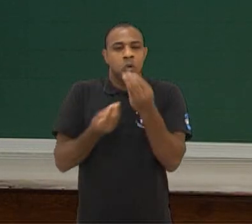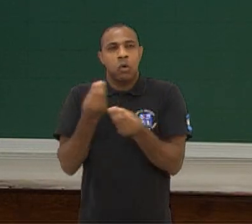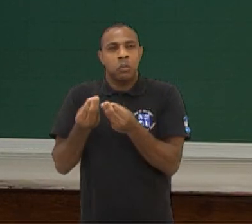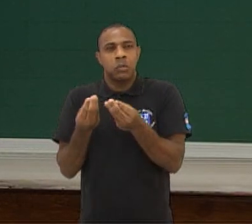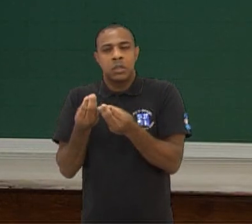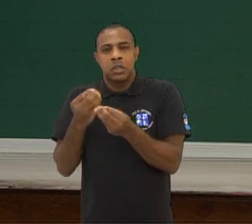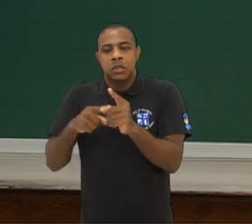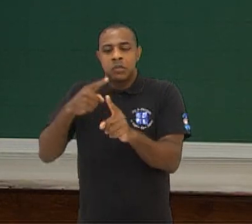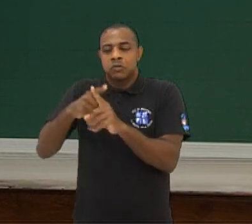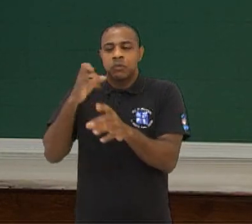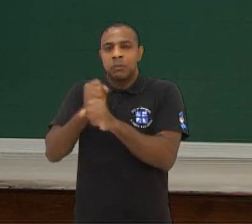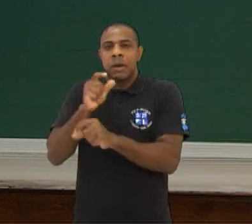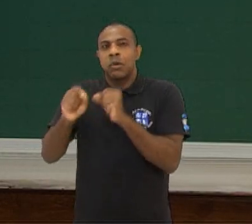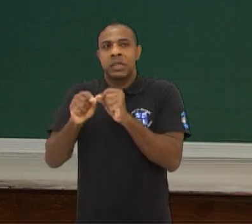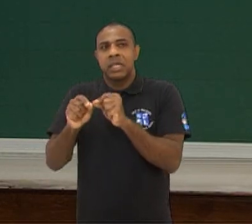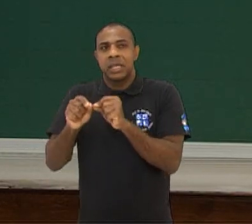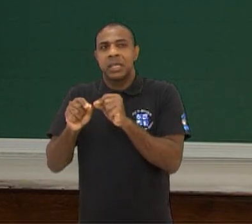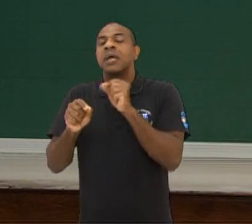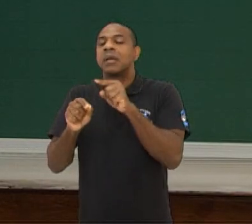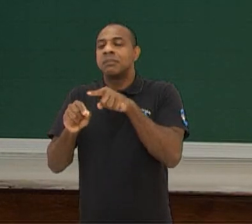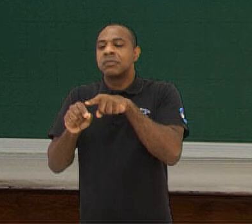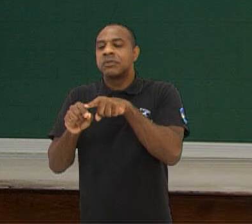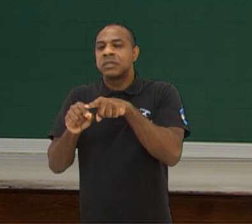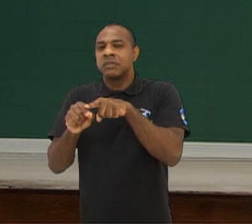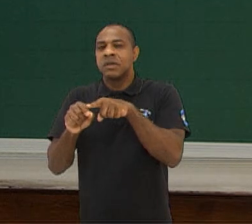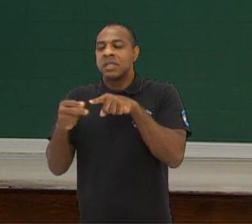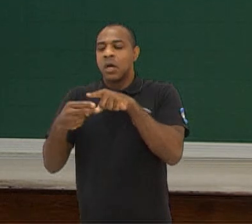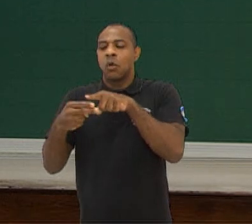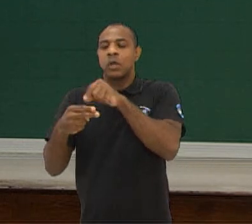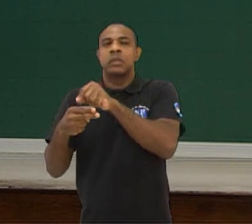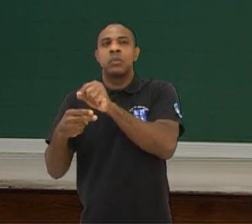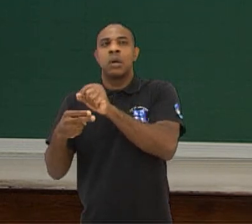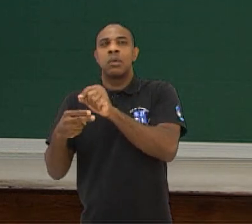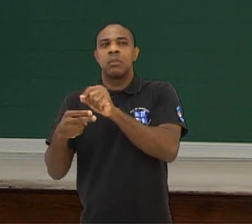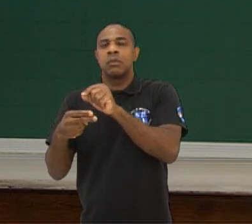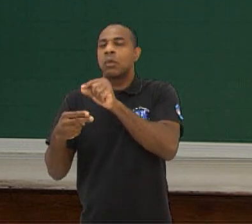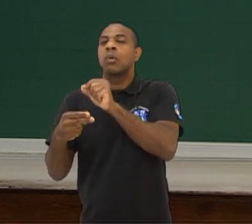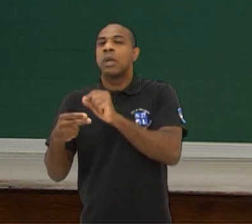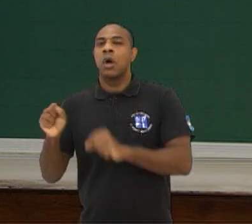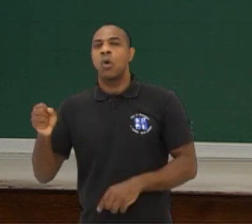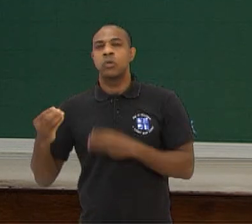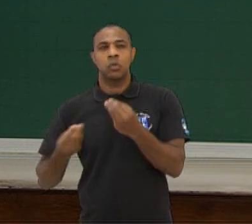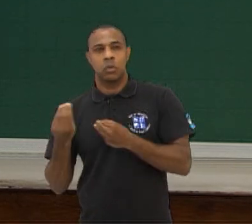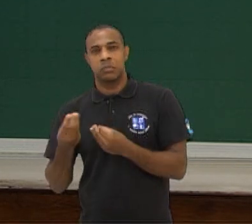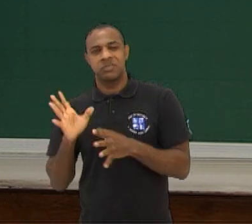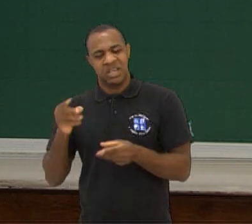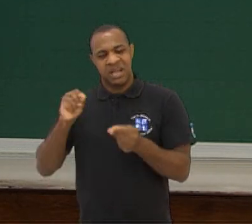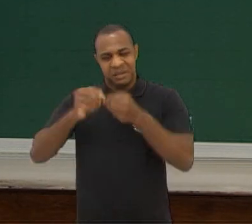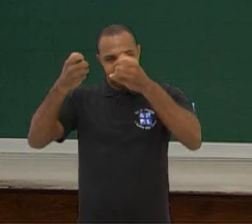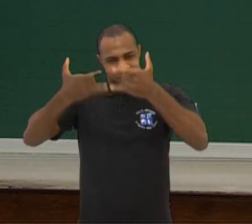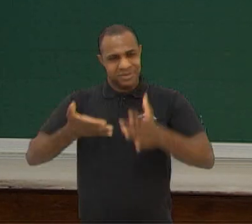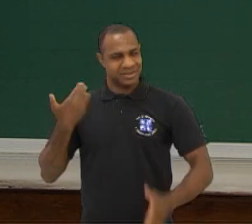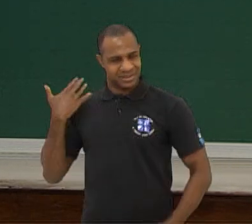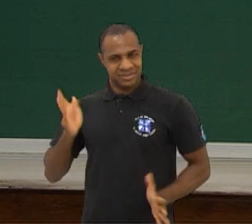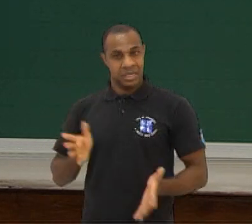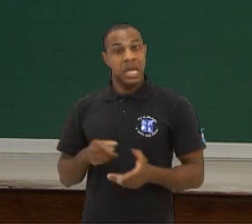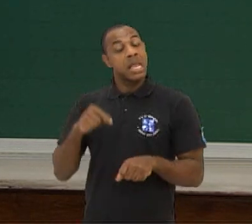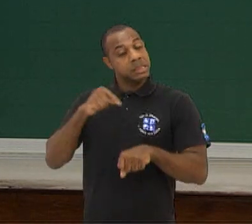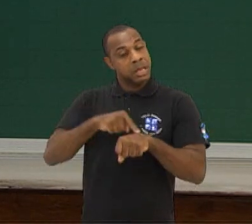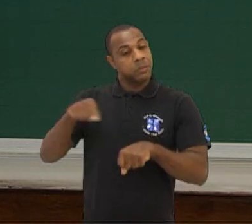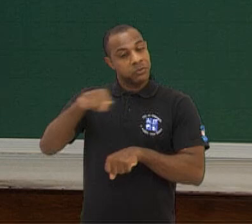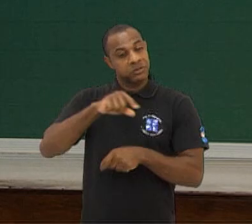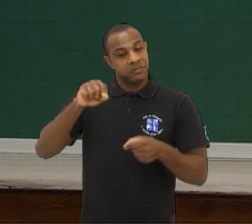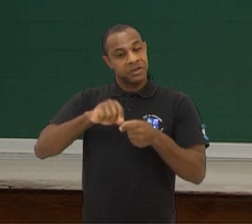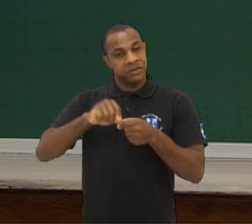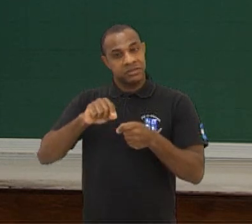somar 5, vai dar 8 igual a 8, como a gente já fez essa verificação em outras aulas. Tudo bem? Então, um tempo para